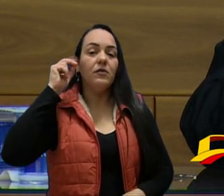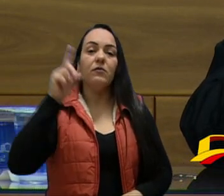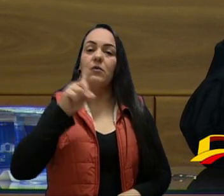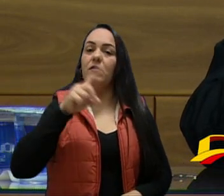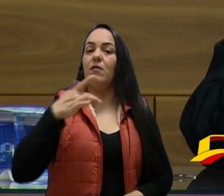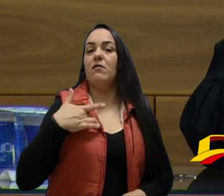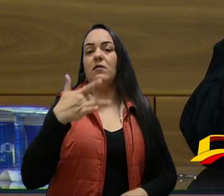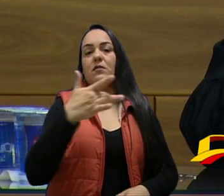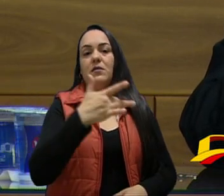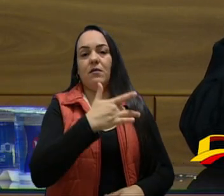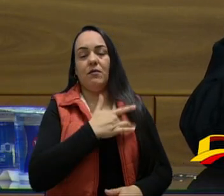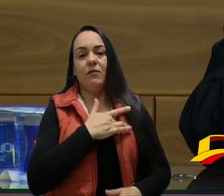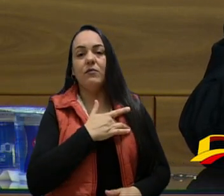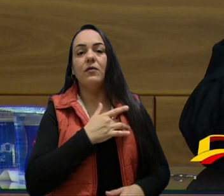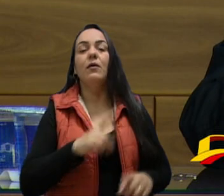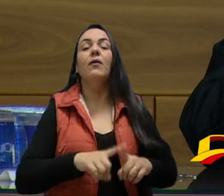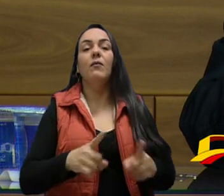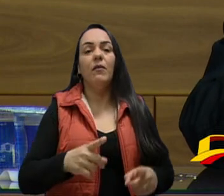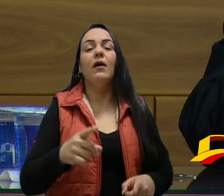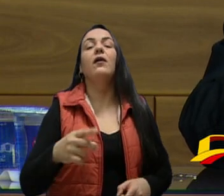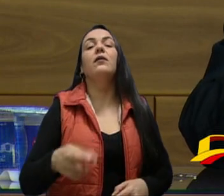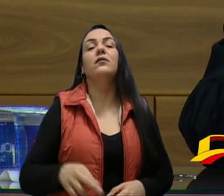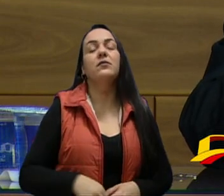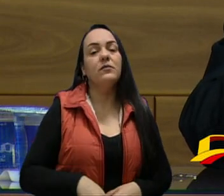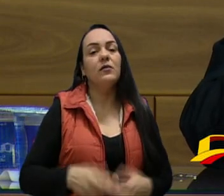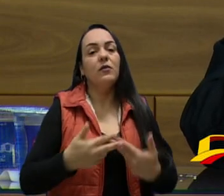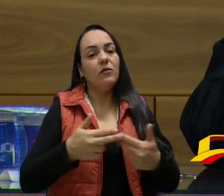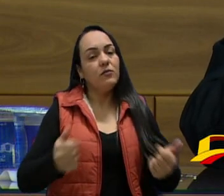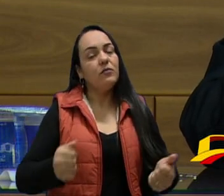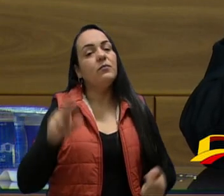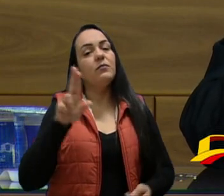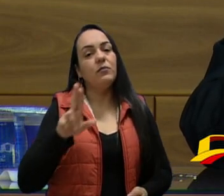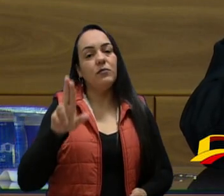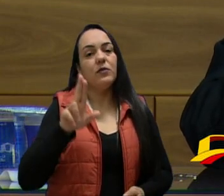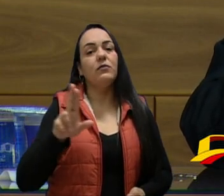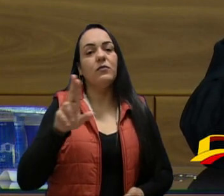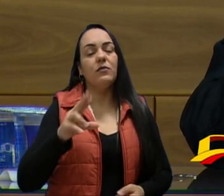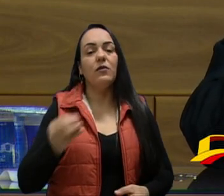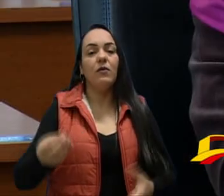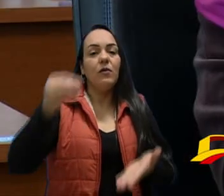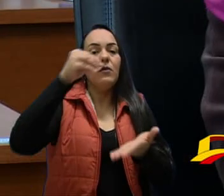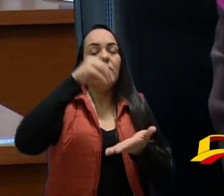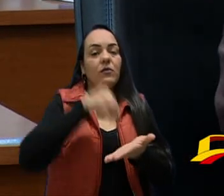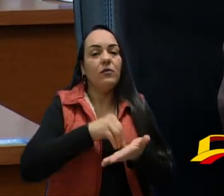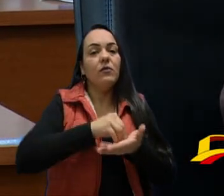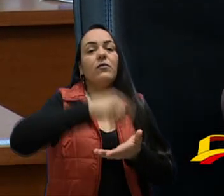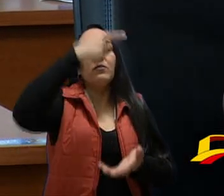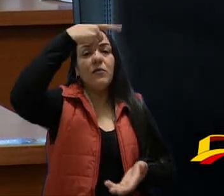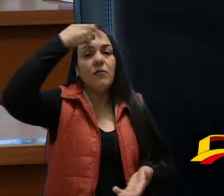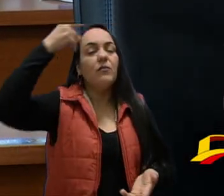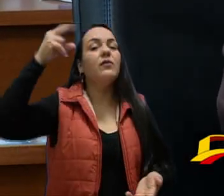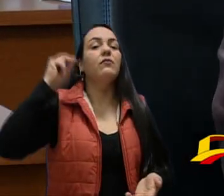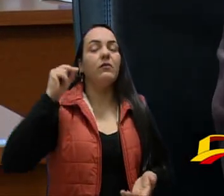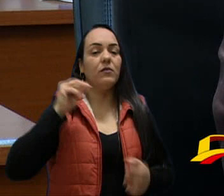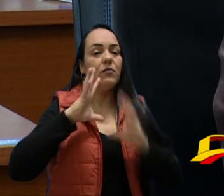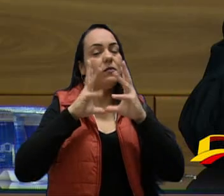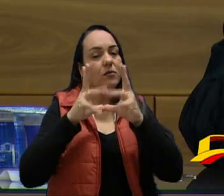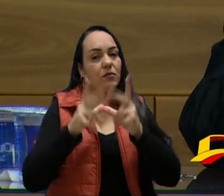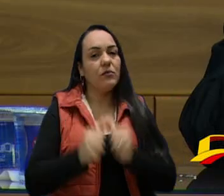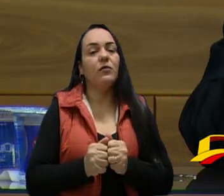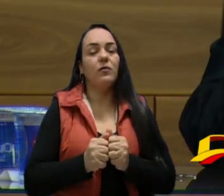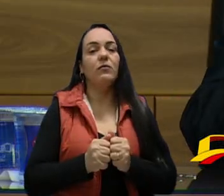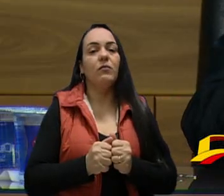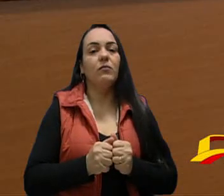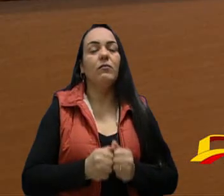saúde tá mas é um recurso que veio a gente como nós temos um setor dentro da secretaria com todo para